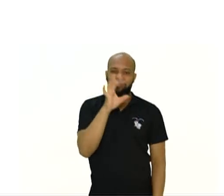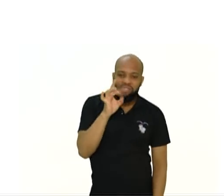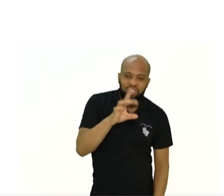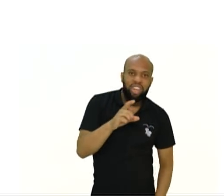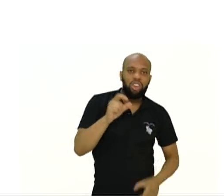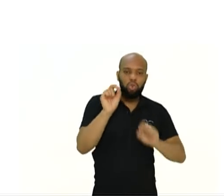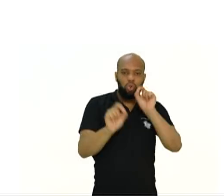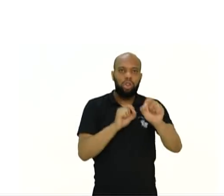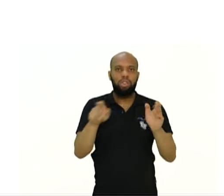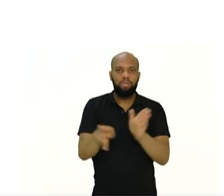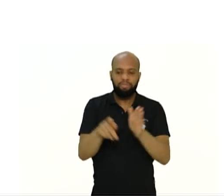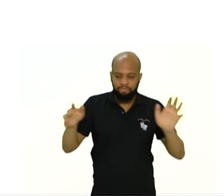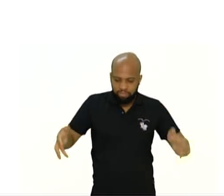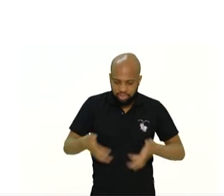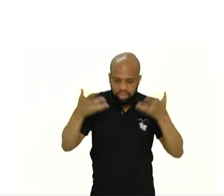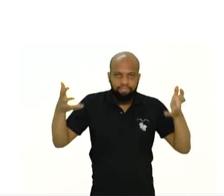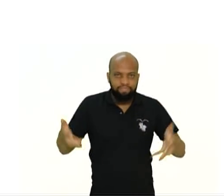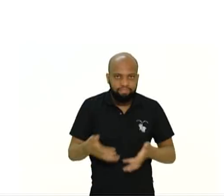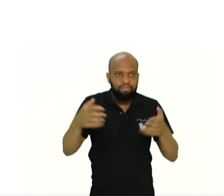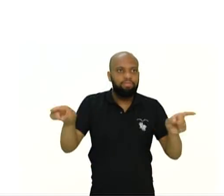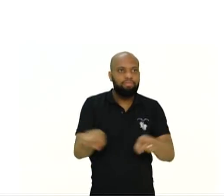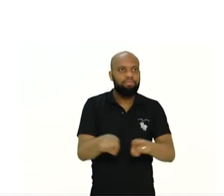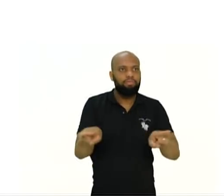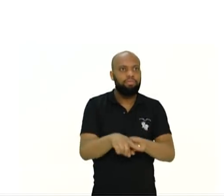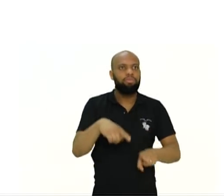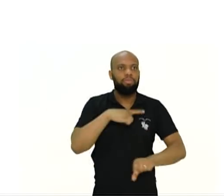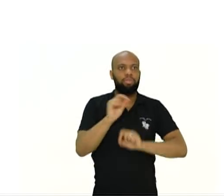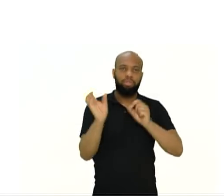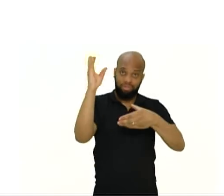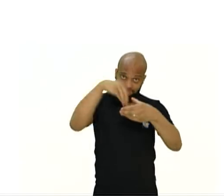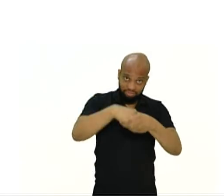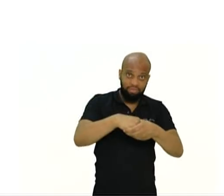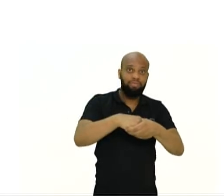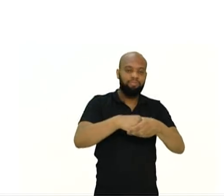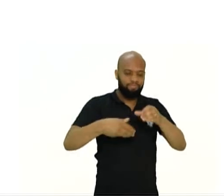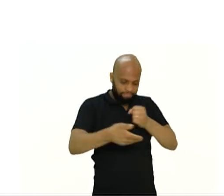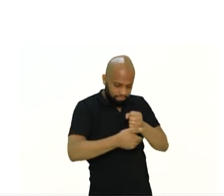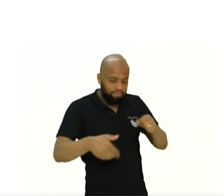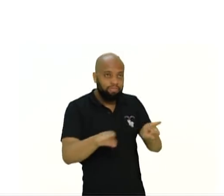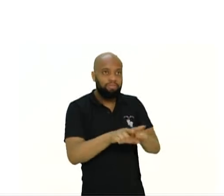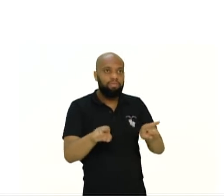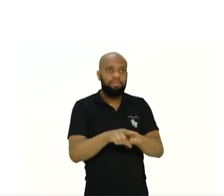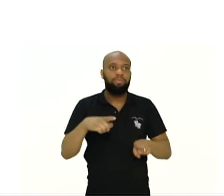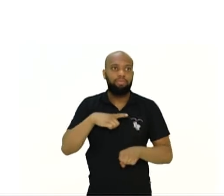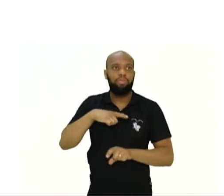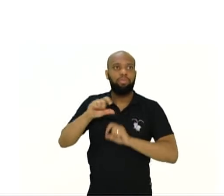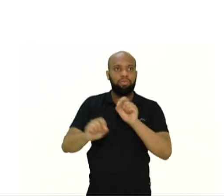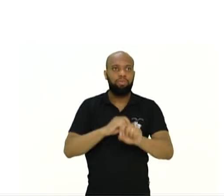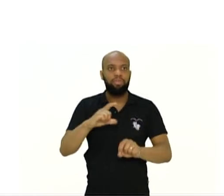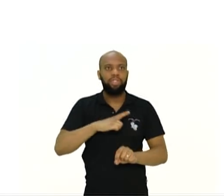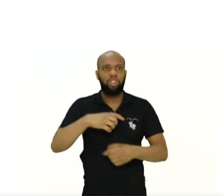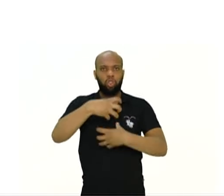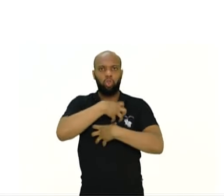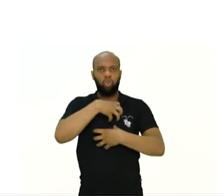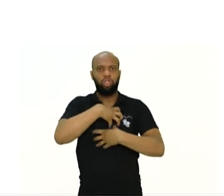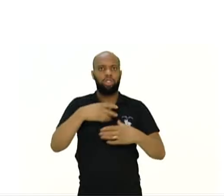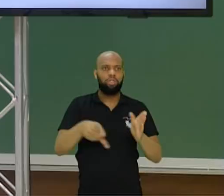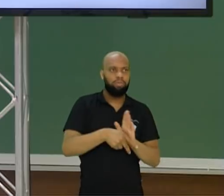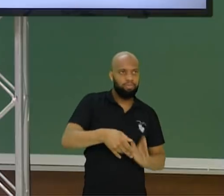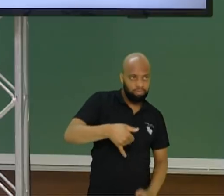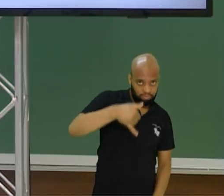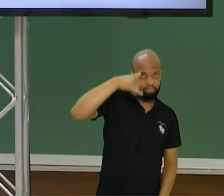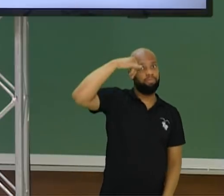dos hortifrutis. E também vamos ter nesse cinturão incluído a pecuária intensiva, destinada